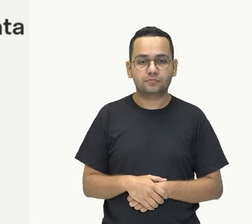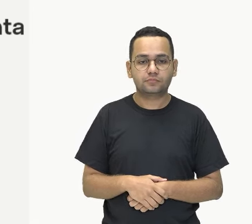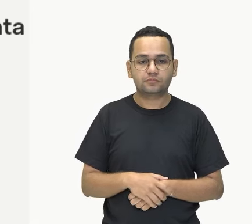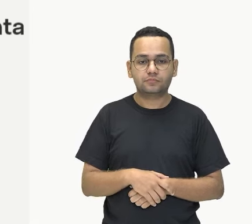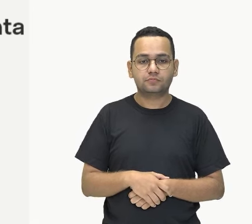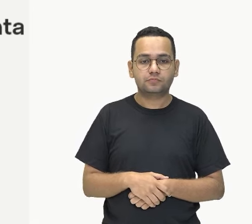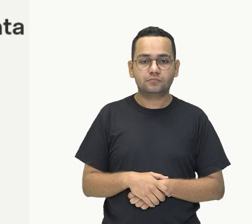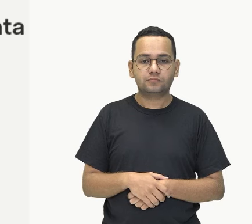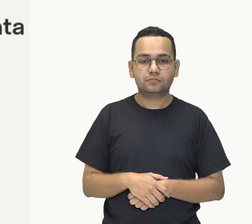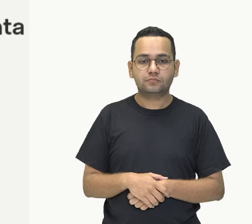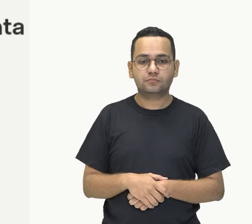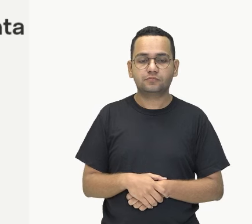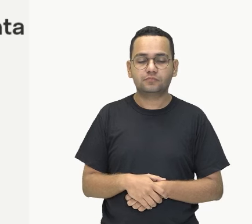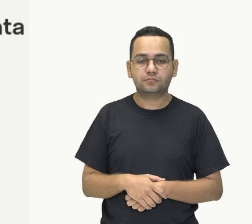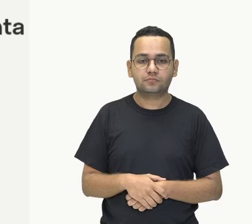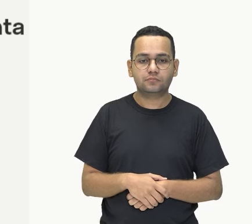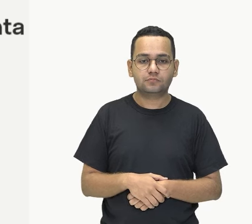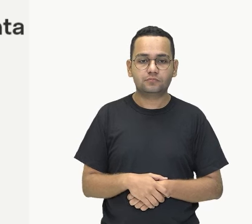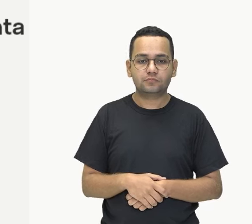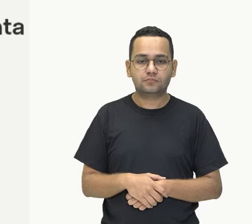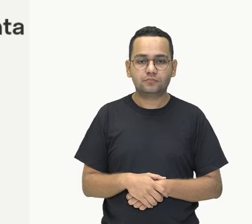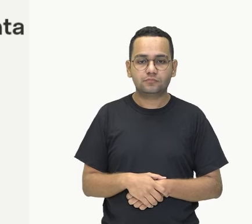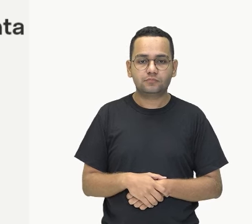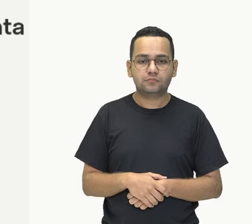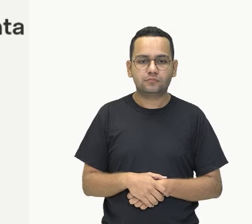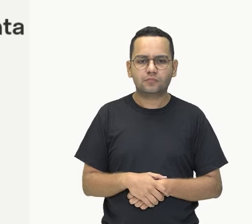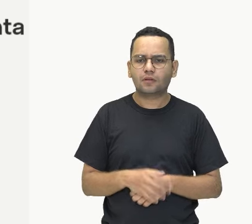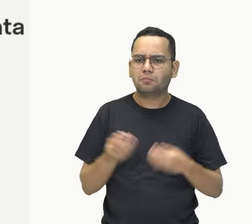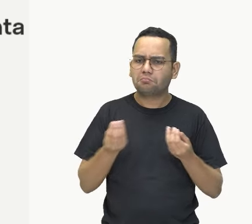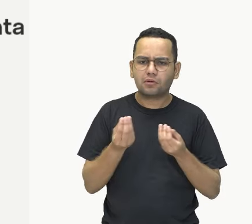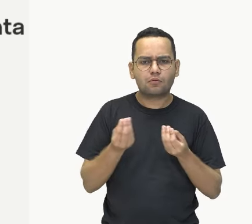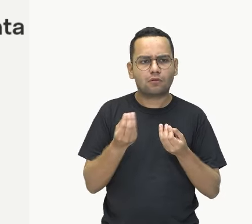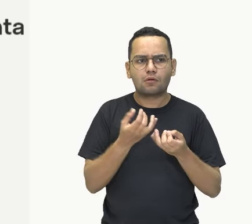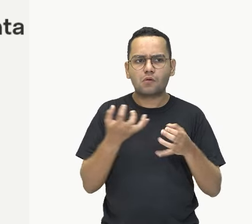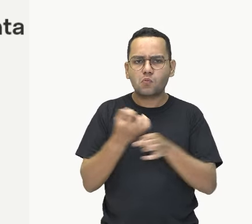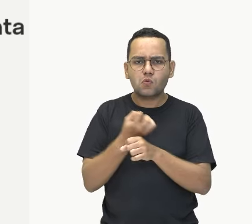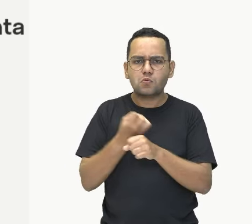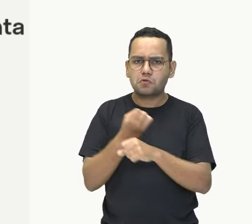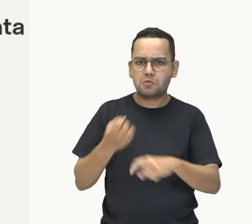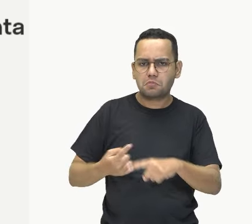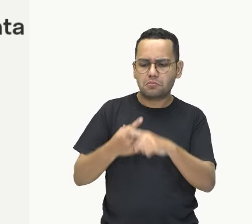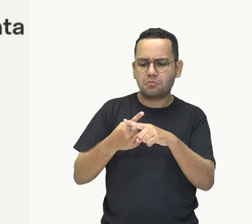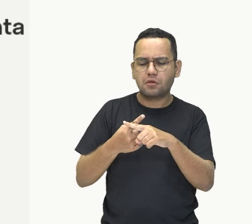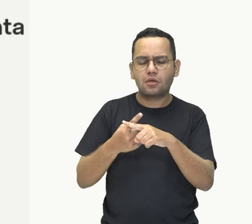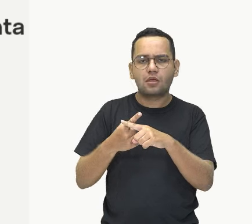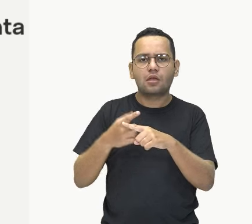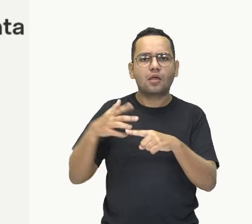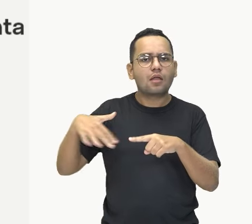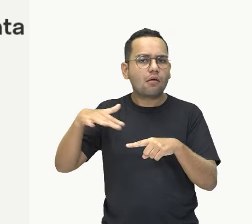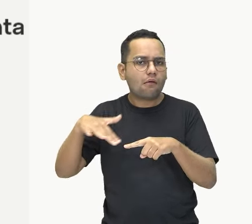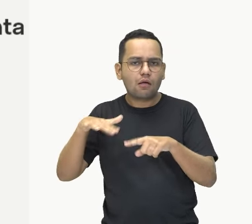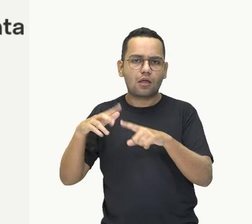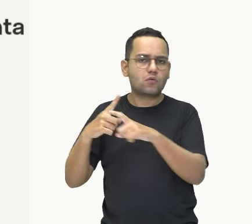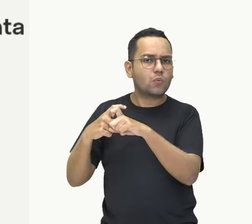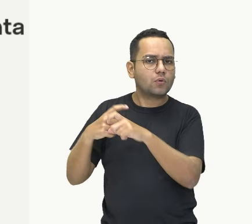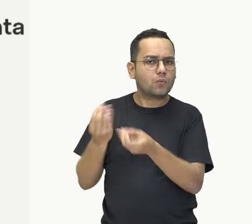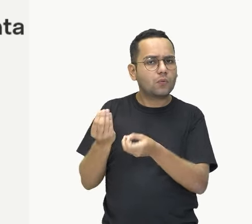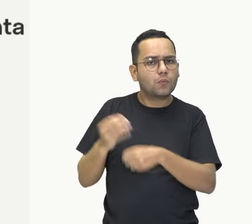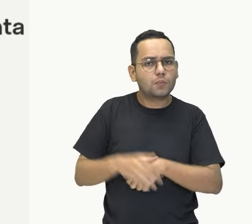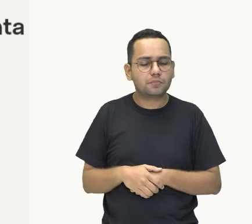é 3x. E como é que eu faço a multiplicação entre monômios? Eu